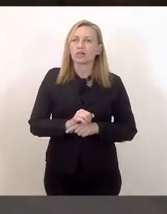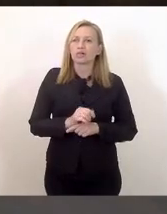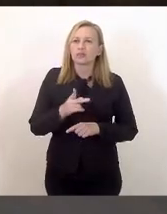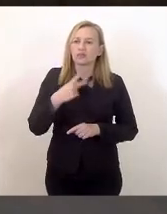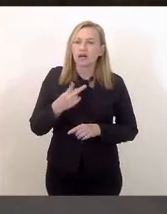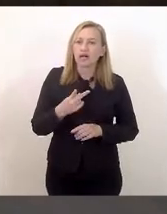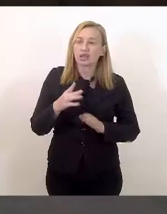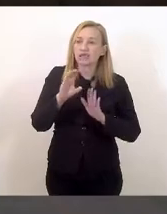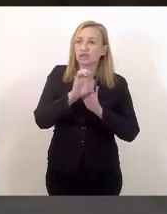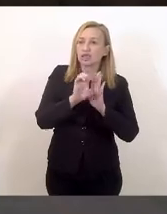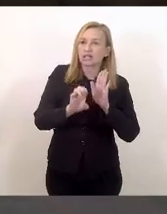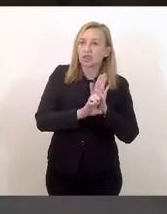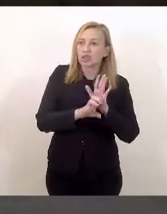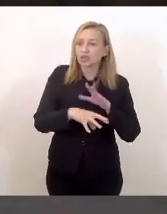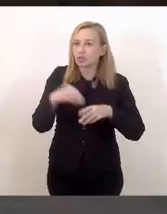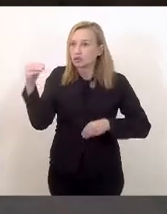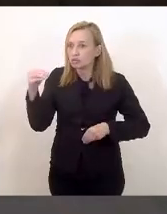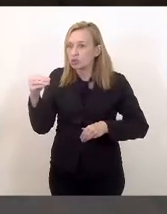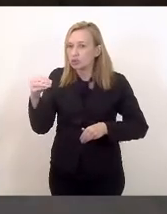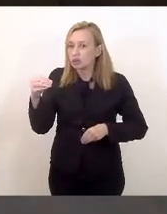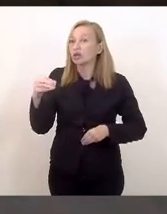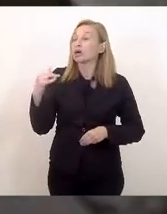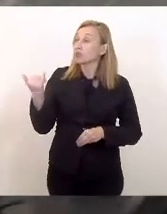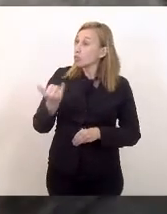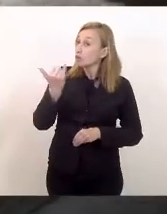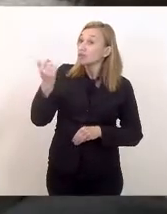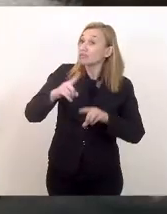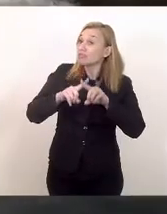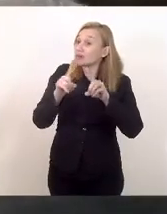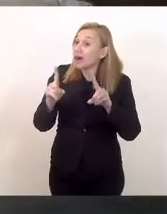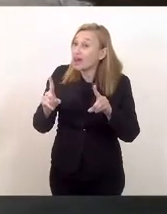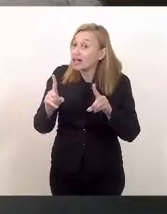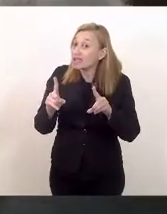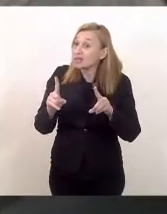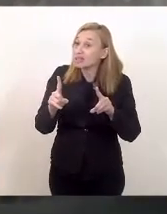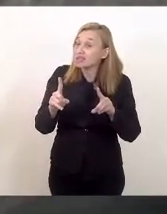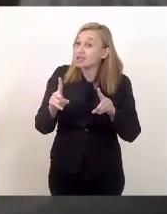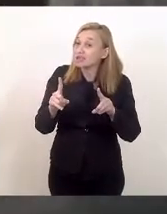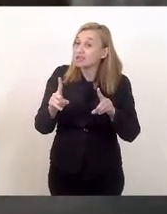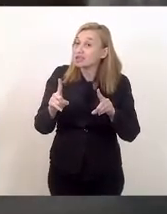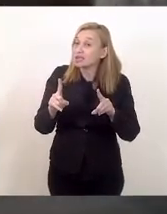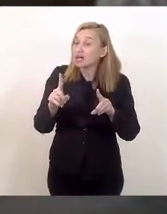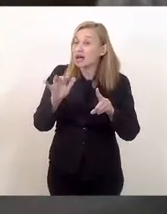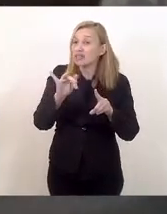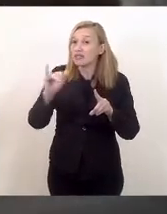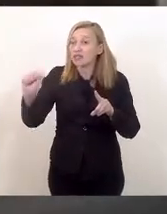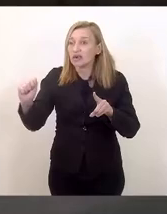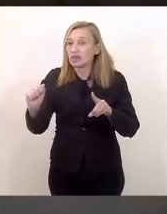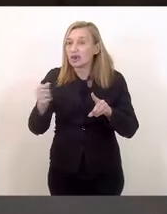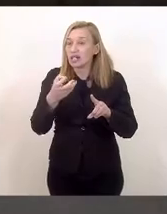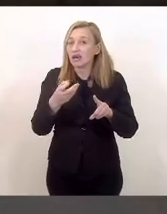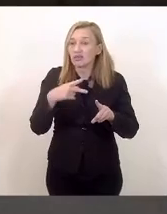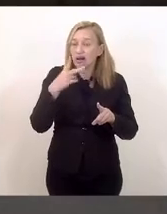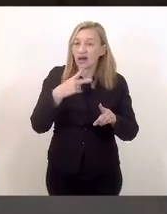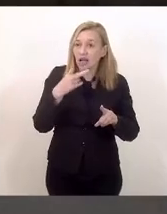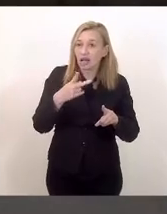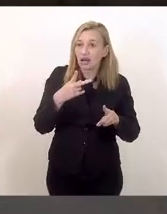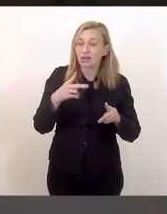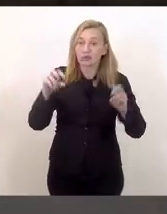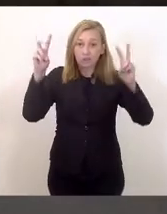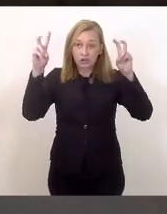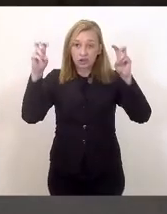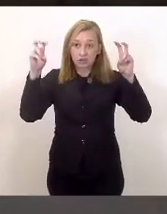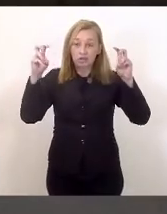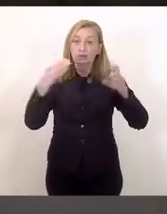crianças desaparecidas, o mérito é impecável, mas a FIA quer se manifestar sobre o tema e gostaria de uma audiência pública